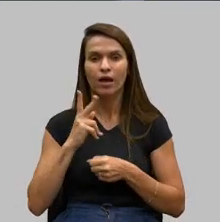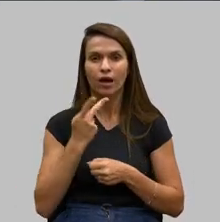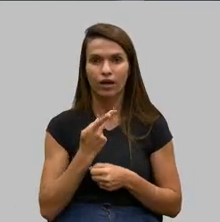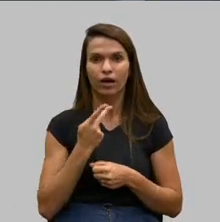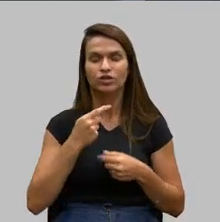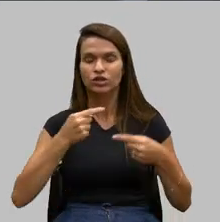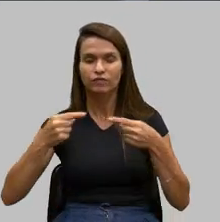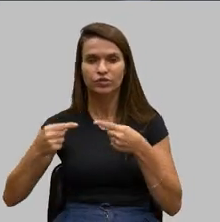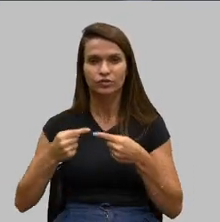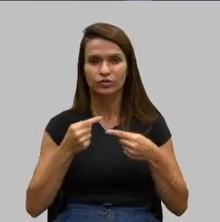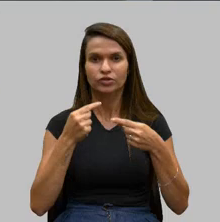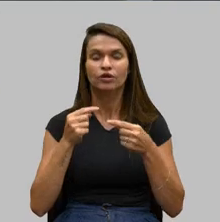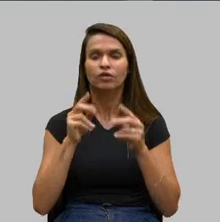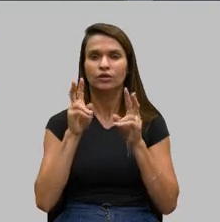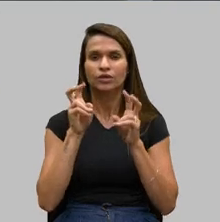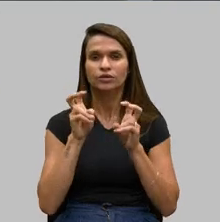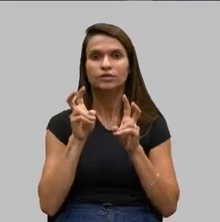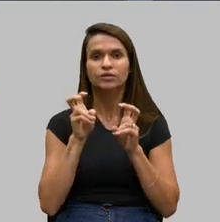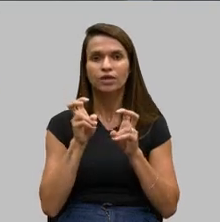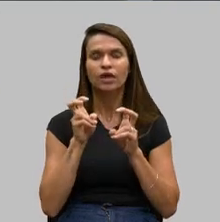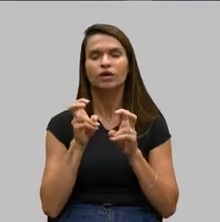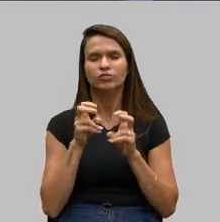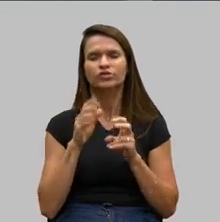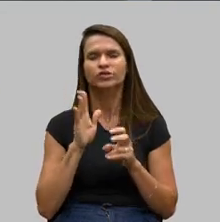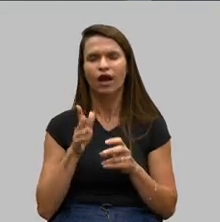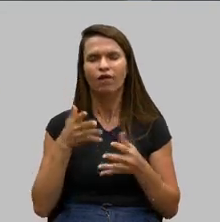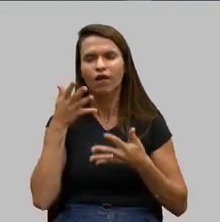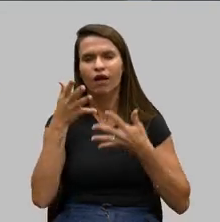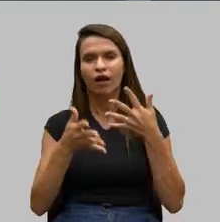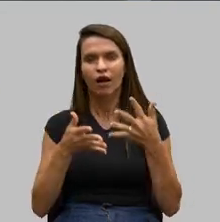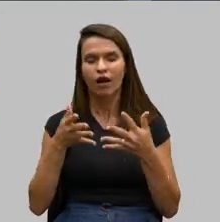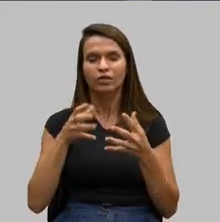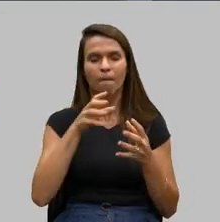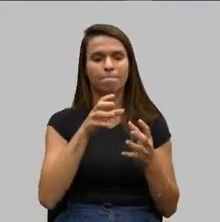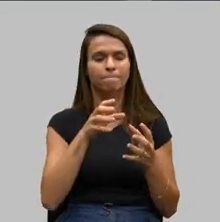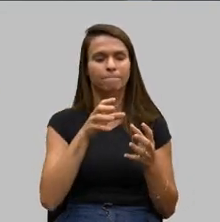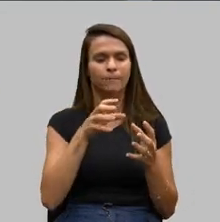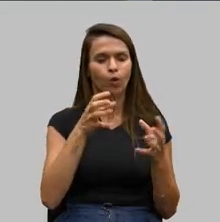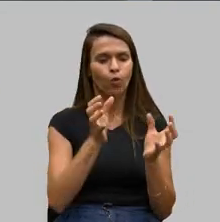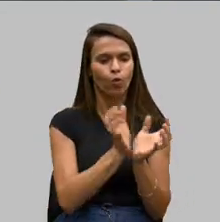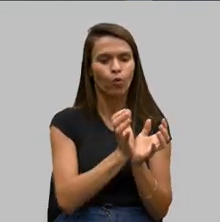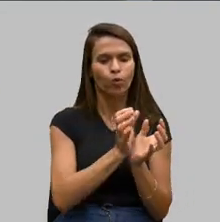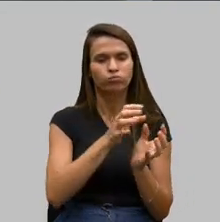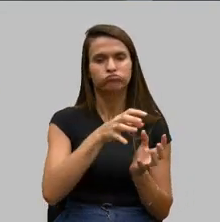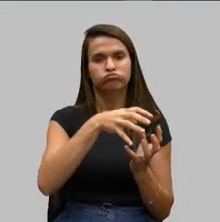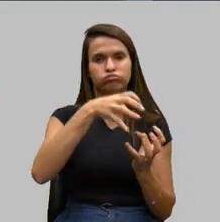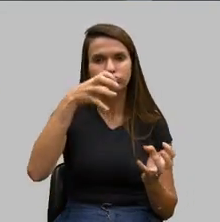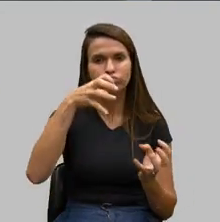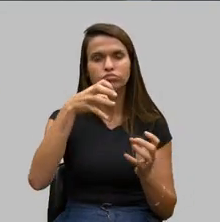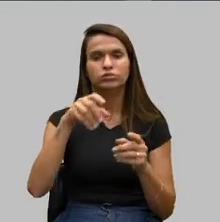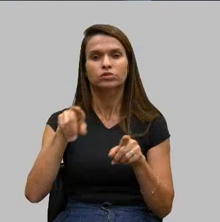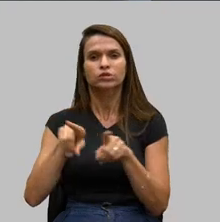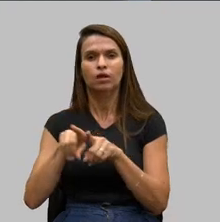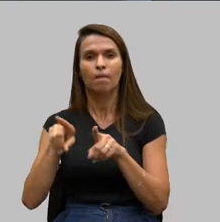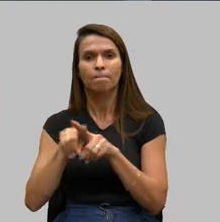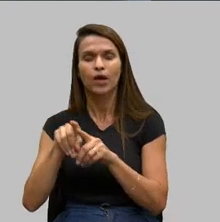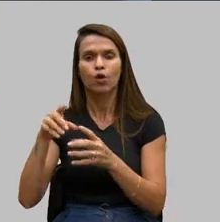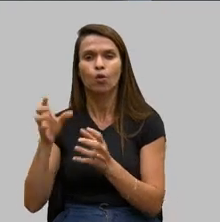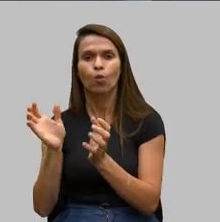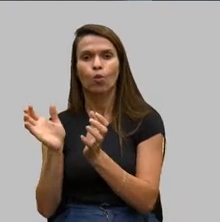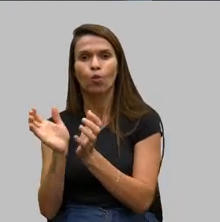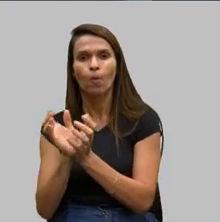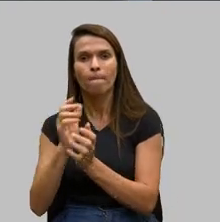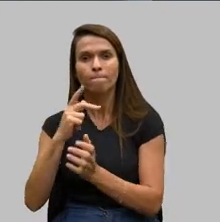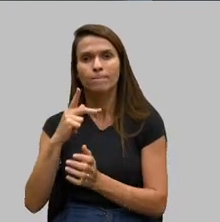discutindo A esse respeito muito se fala no idoso na pessoa com deficiência Mas a gente não fala fala do cuidador né do